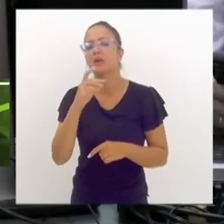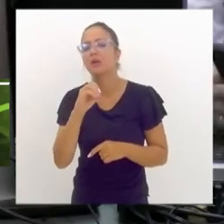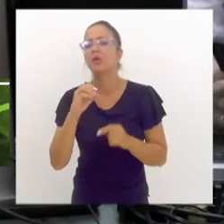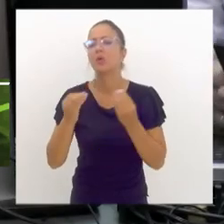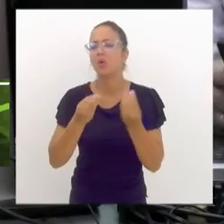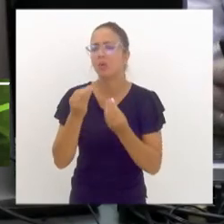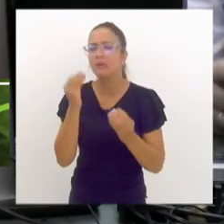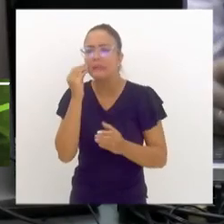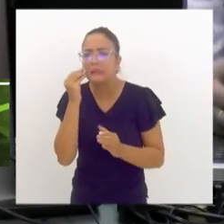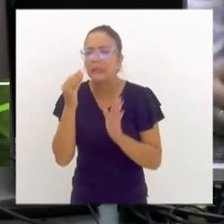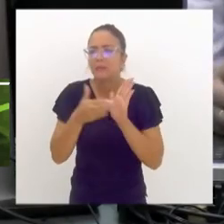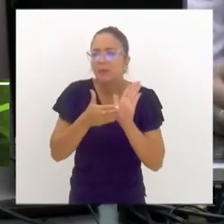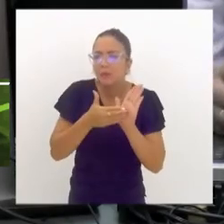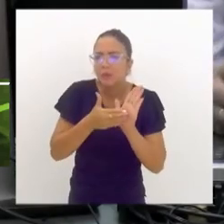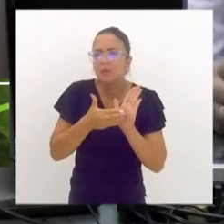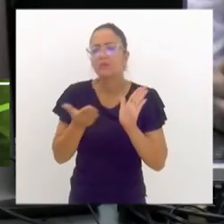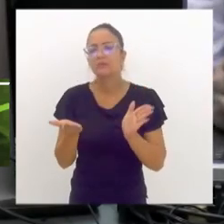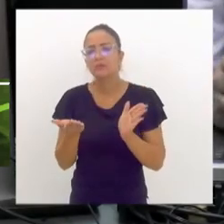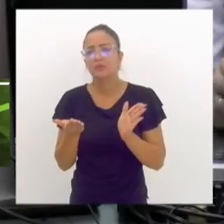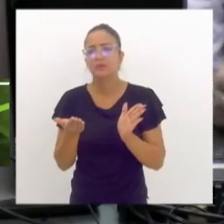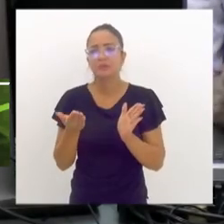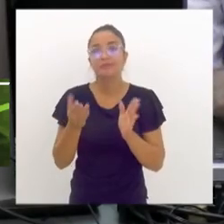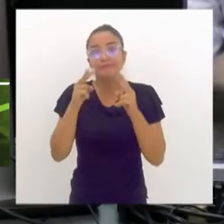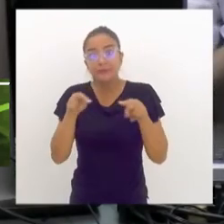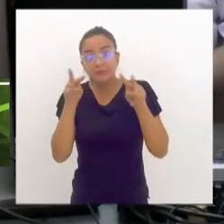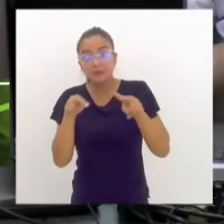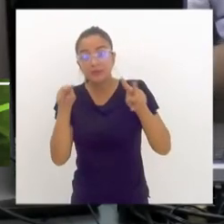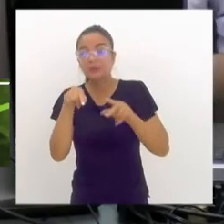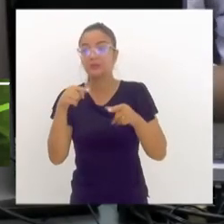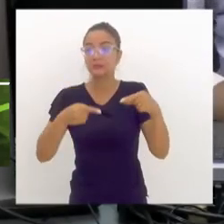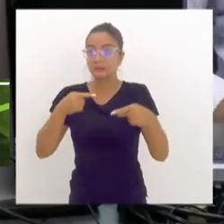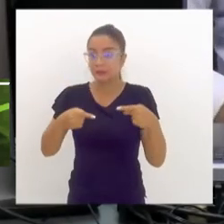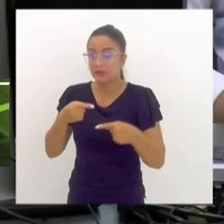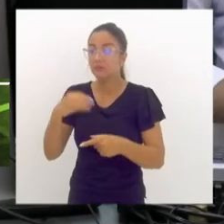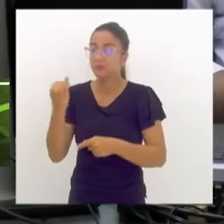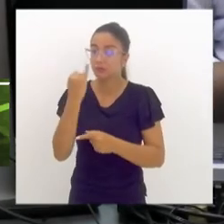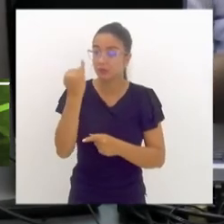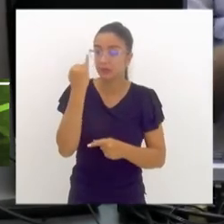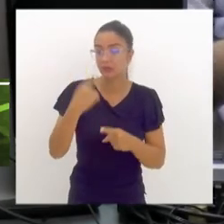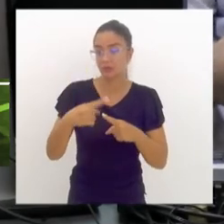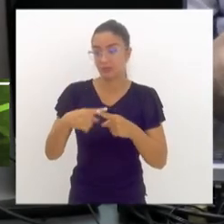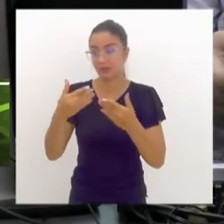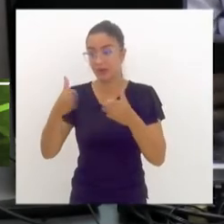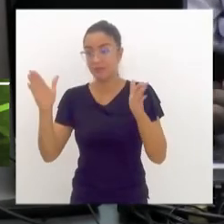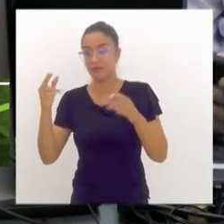aqui e pelo menos, dar visibilidade a esse debate, fazer com que ele saia